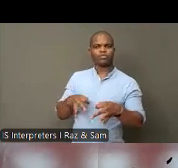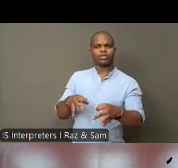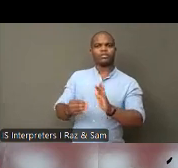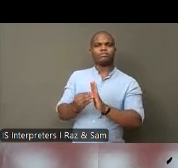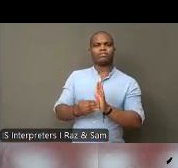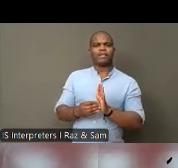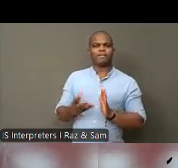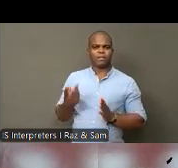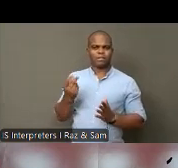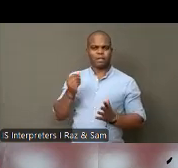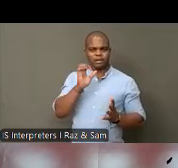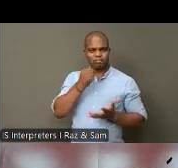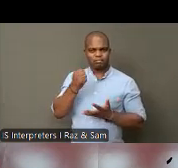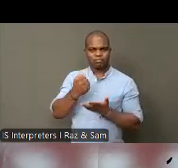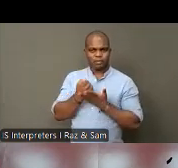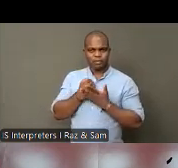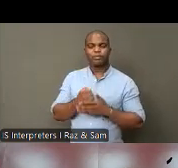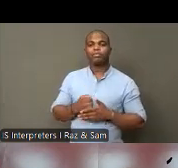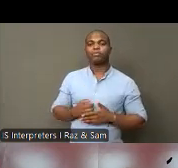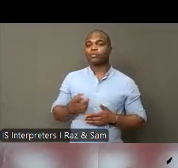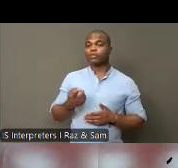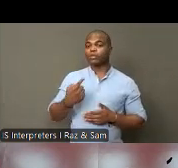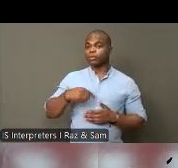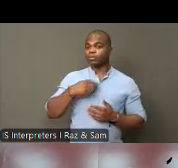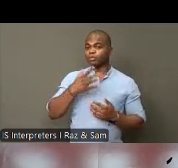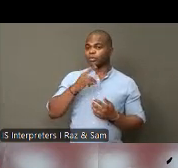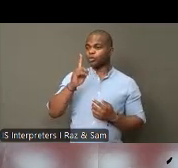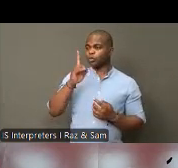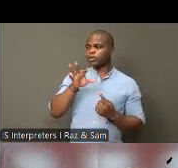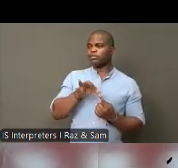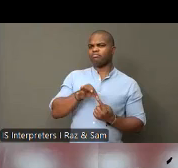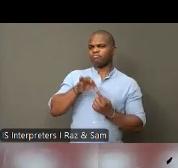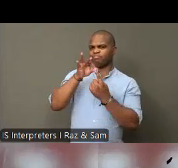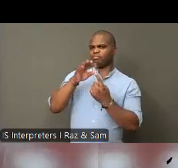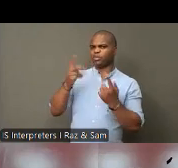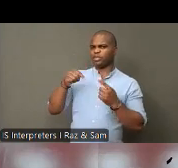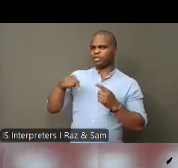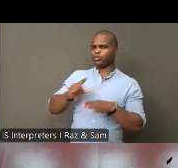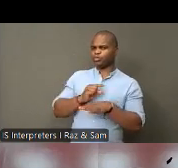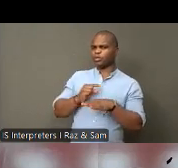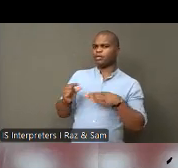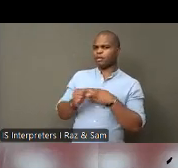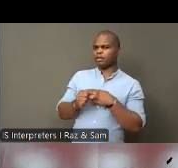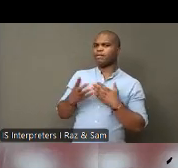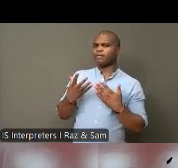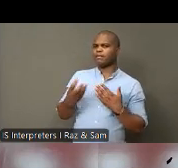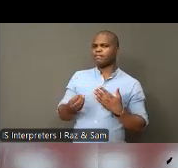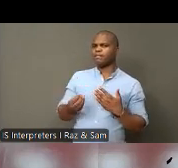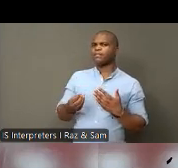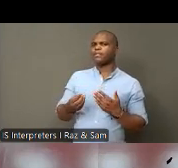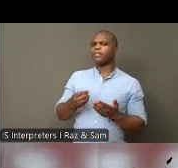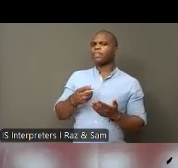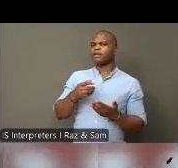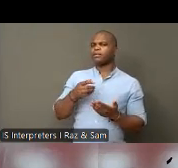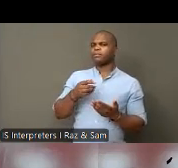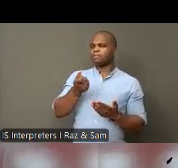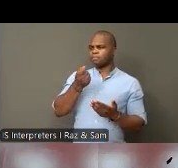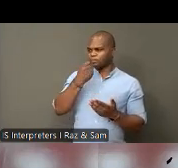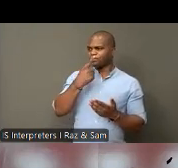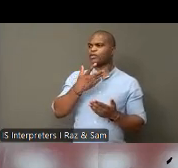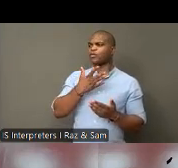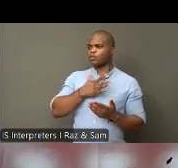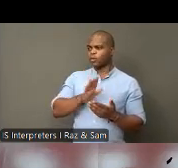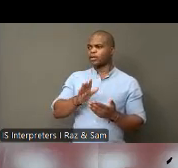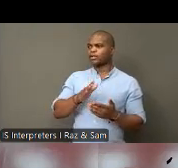a da Guiana sem obter medicamento de preço econômico da OPAS. Isso não seria possível.